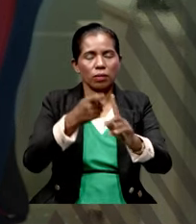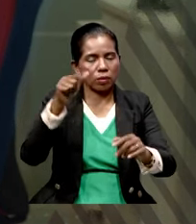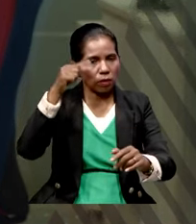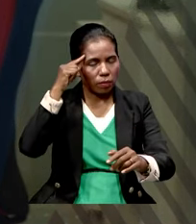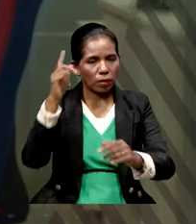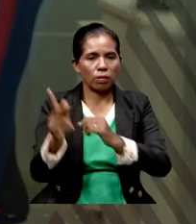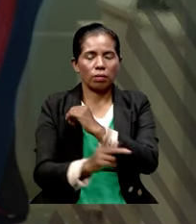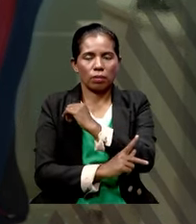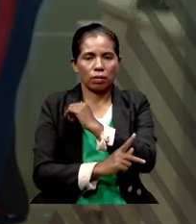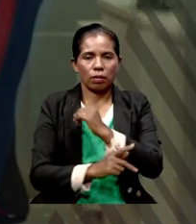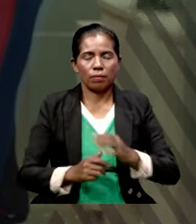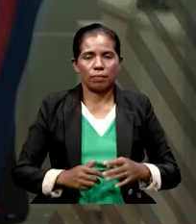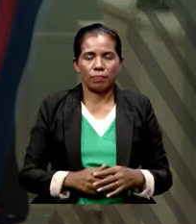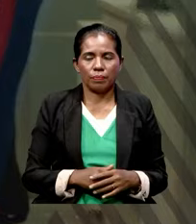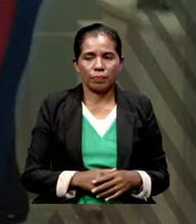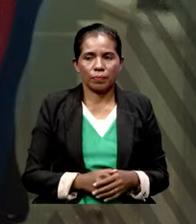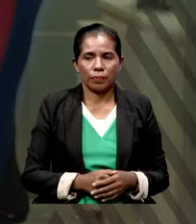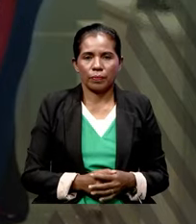Portugal.